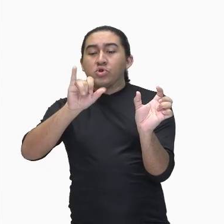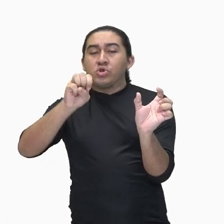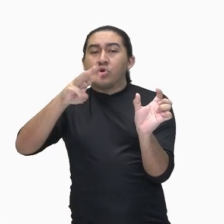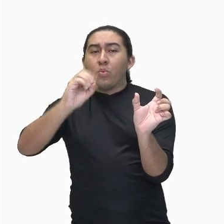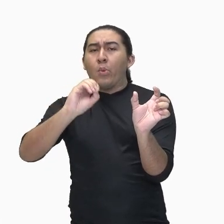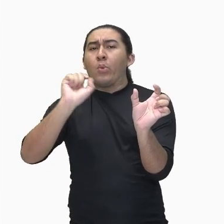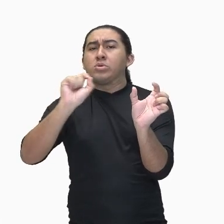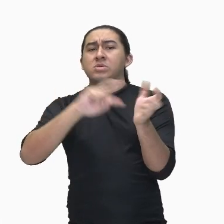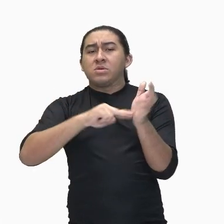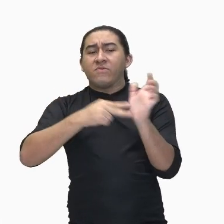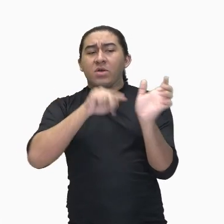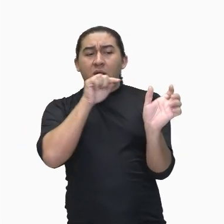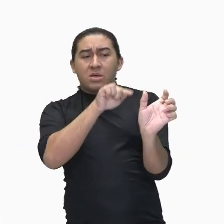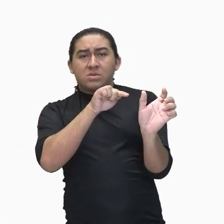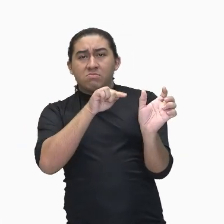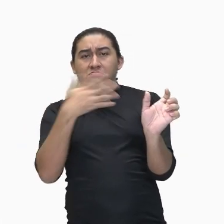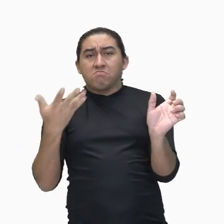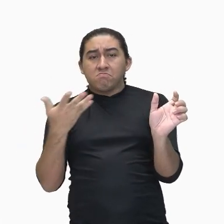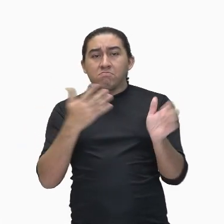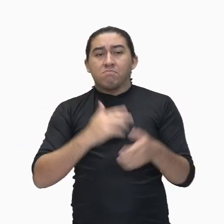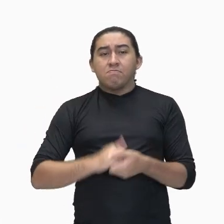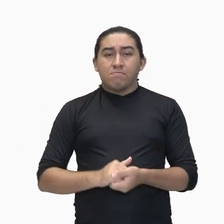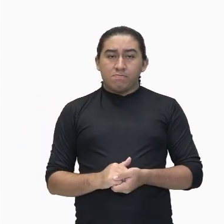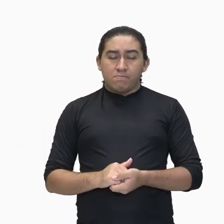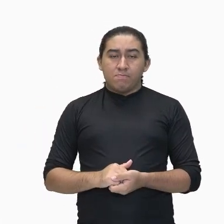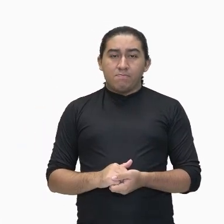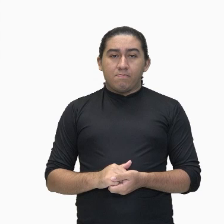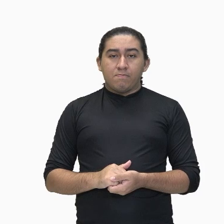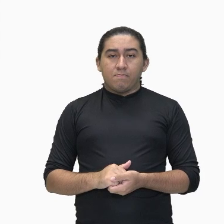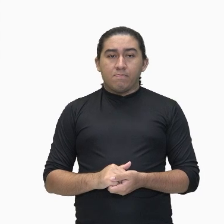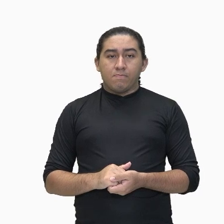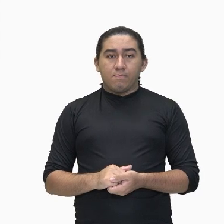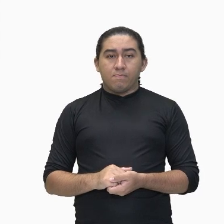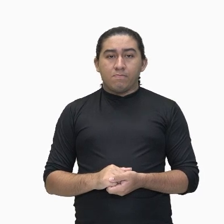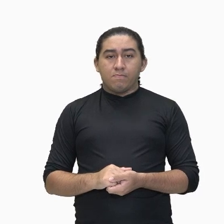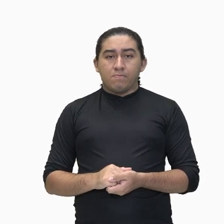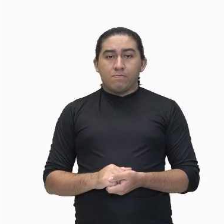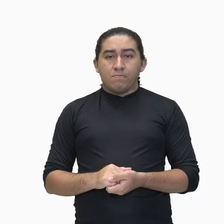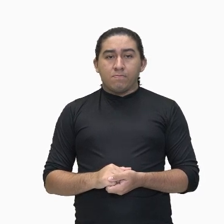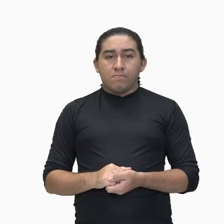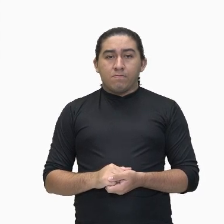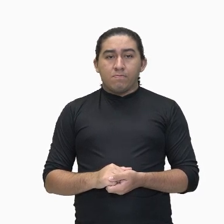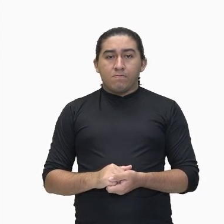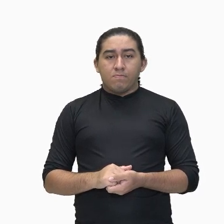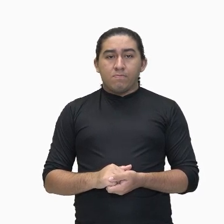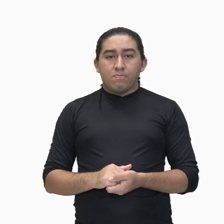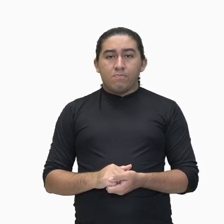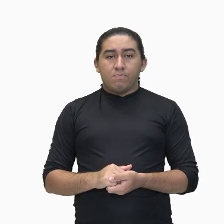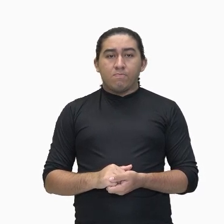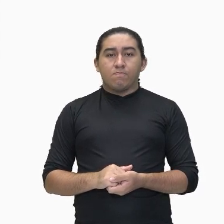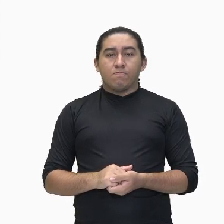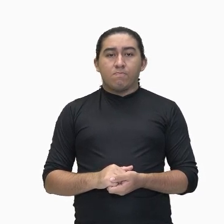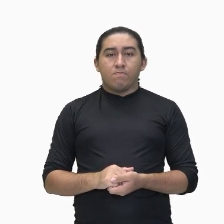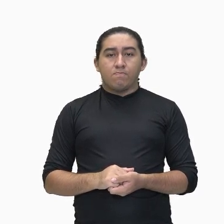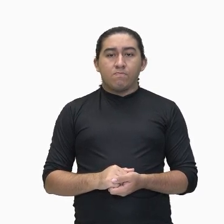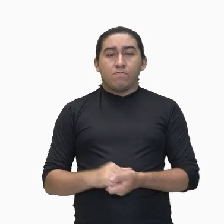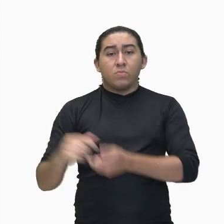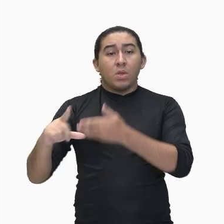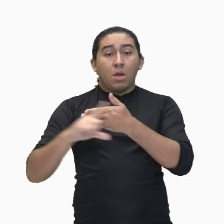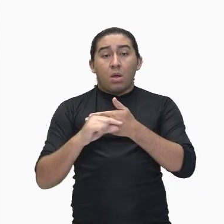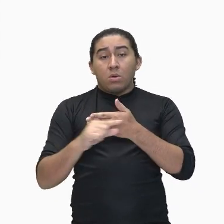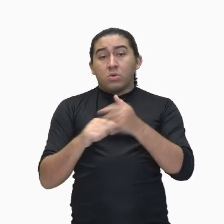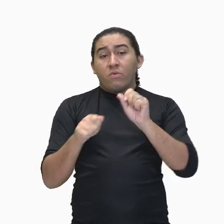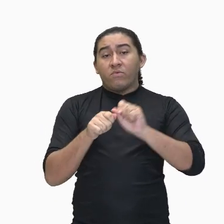é um silogismo? O silogismo foi elaborado por Aristóteles como uma teoria